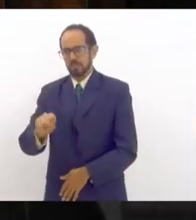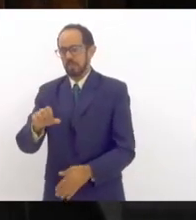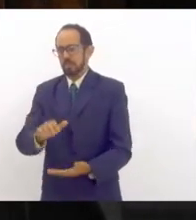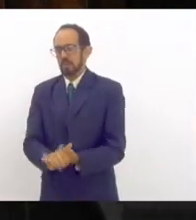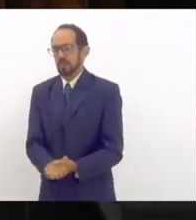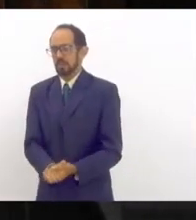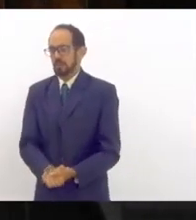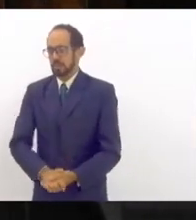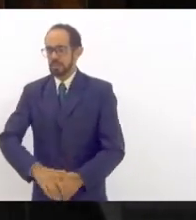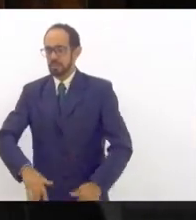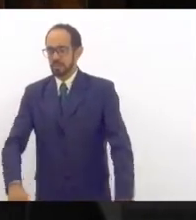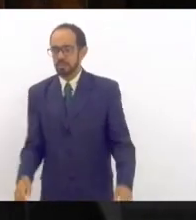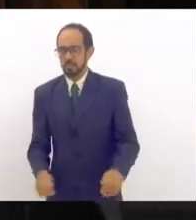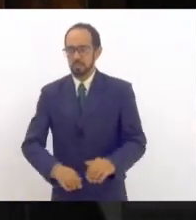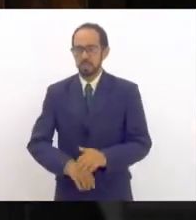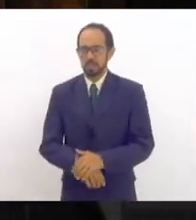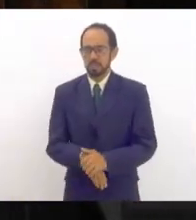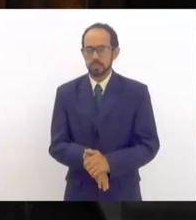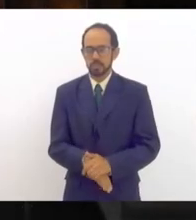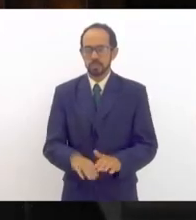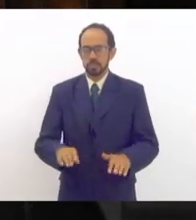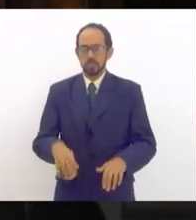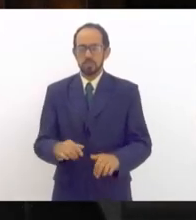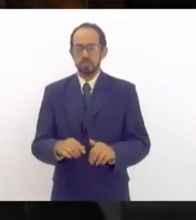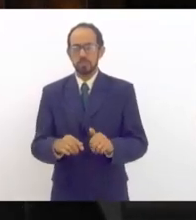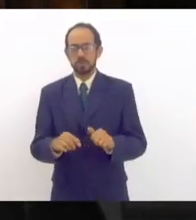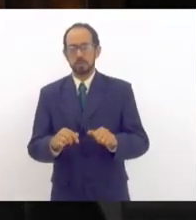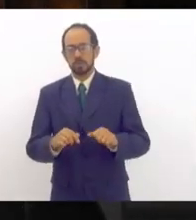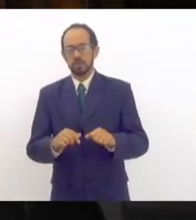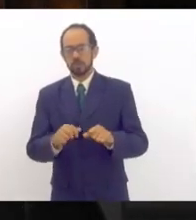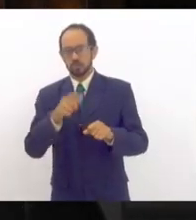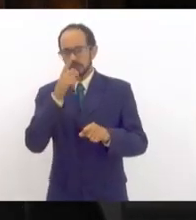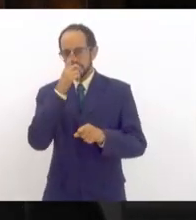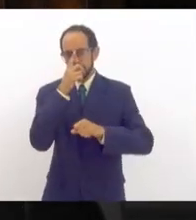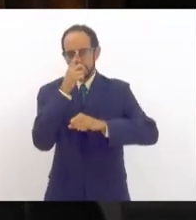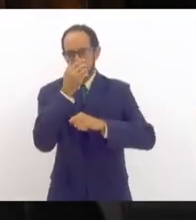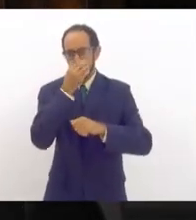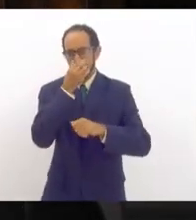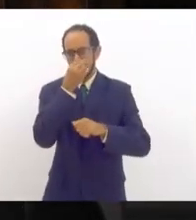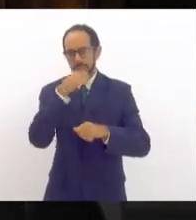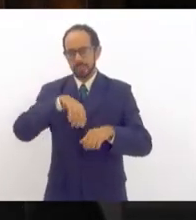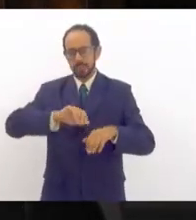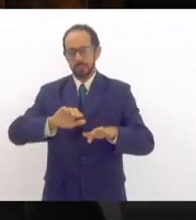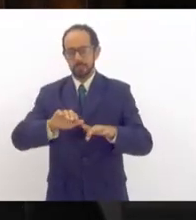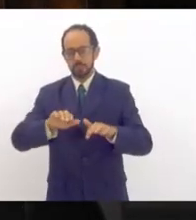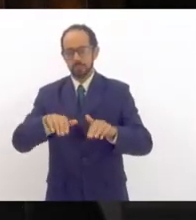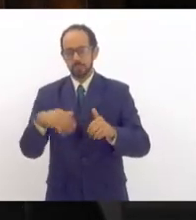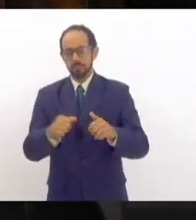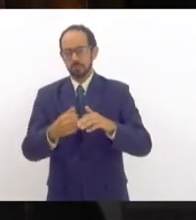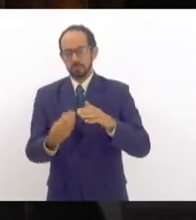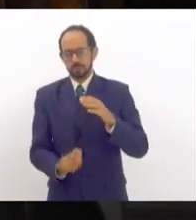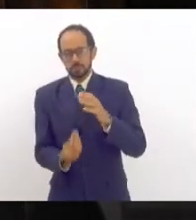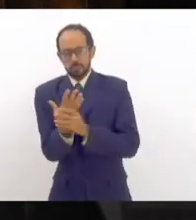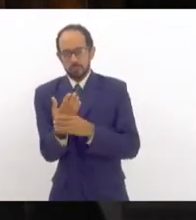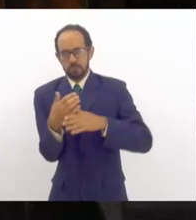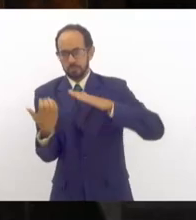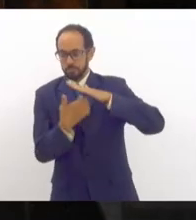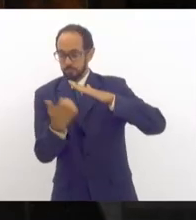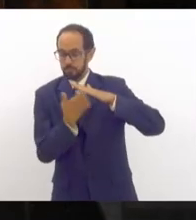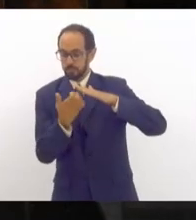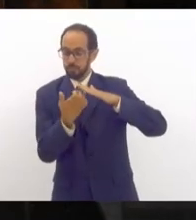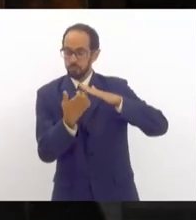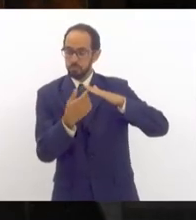Quero trazer mais eventos sou a favor de mais Produções sou a favor do crescimento do emprego mas desde que dê essa